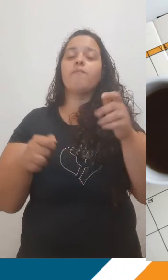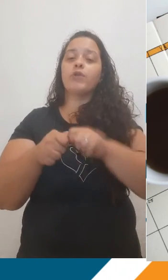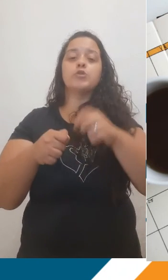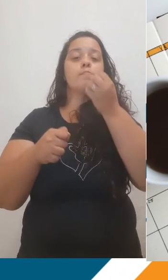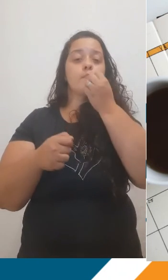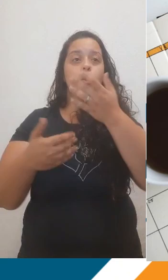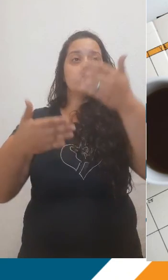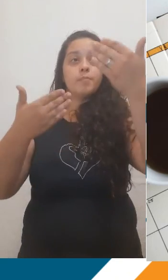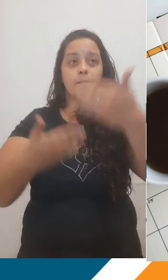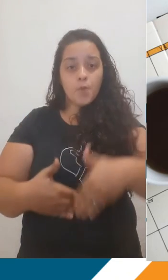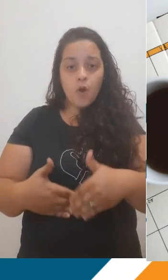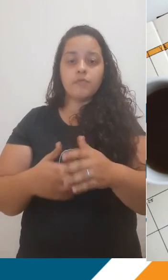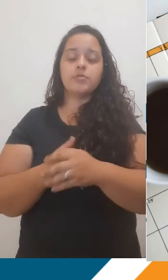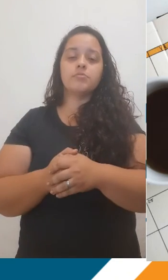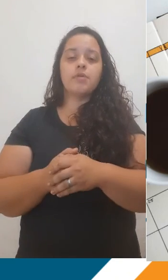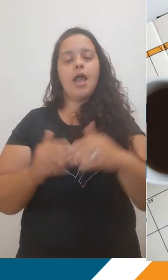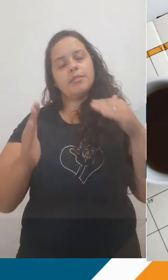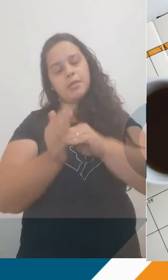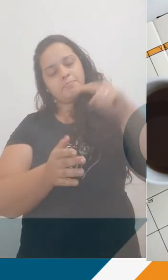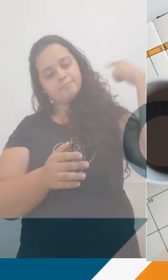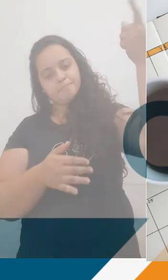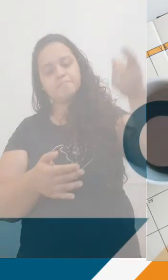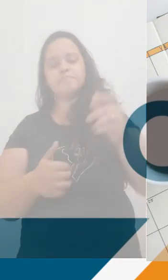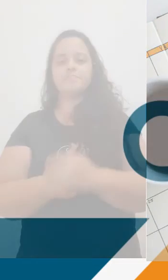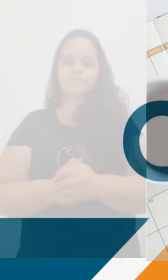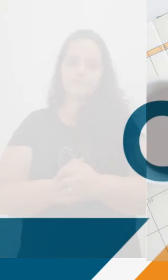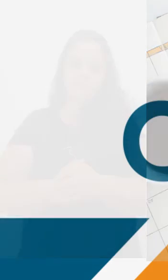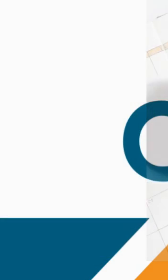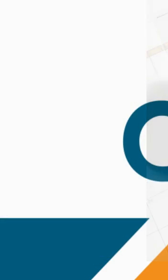pessoal. Façam boas provas, tá? E até a próxima.